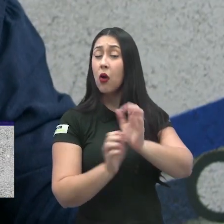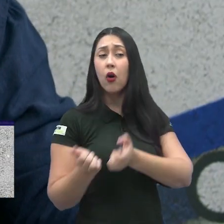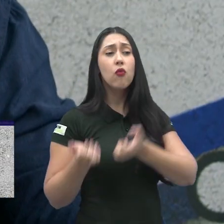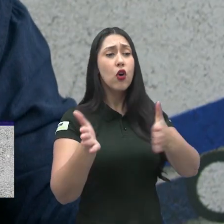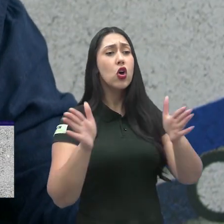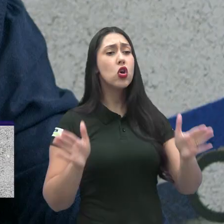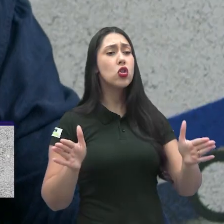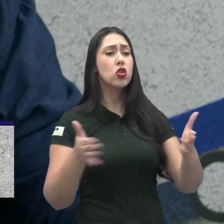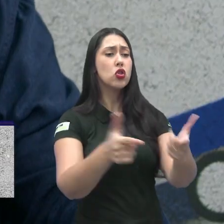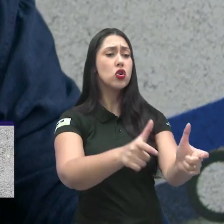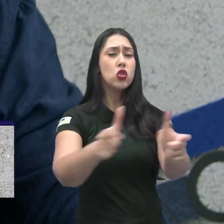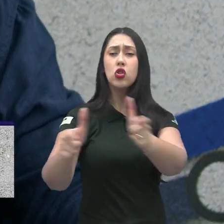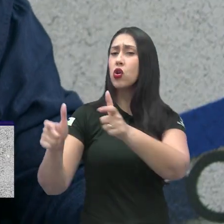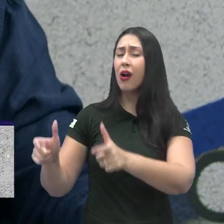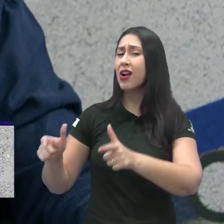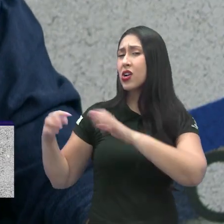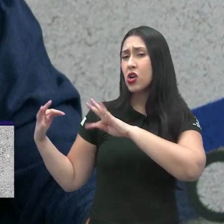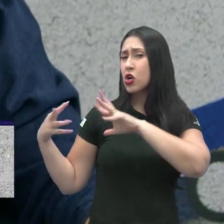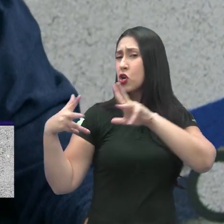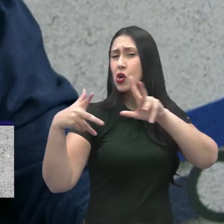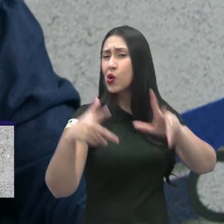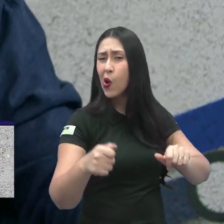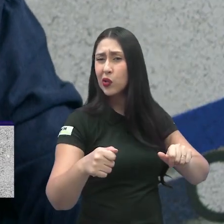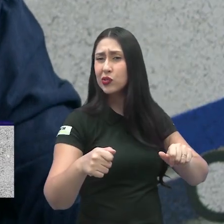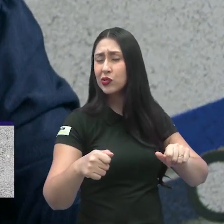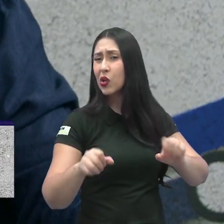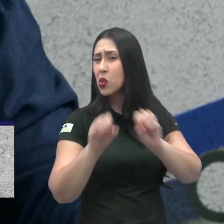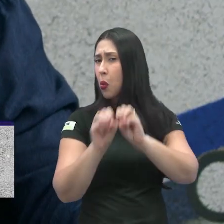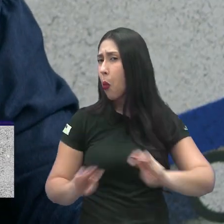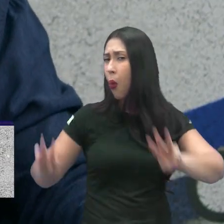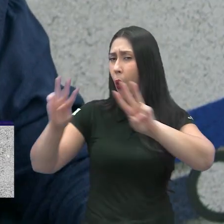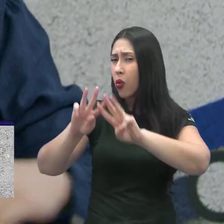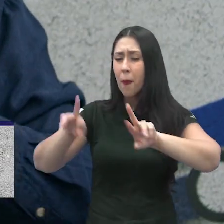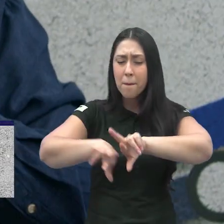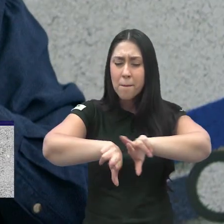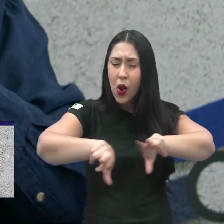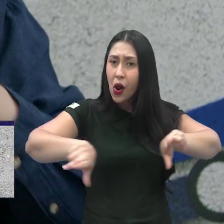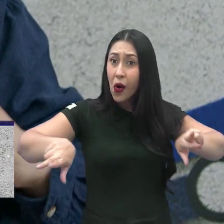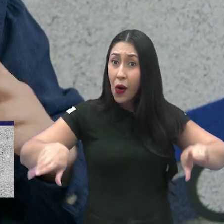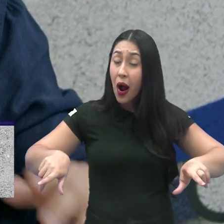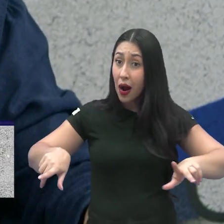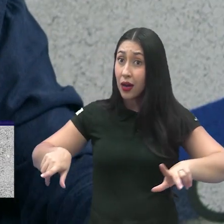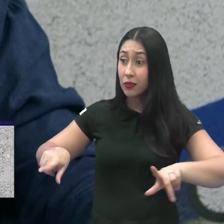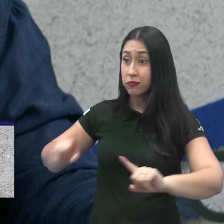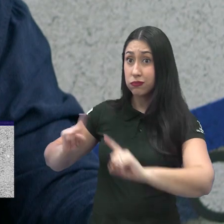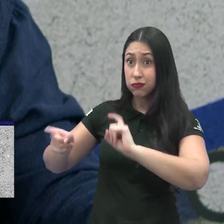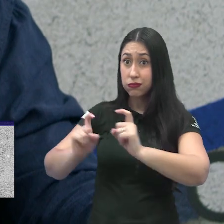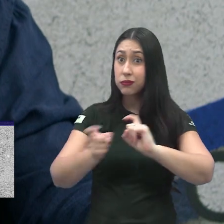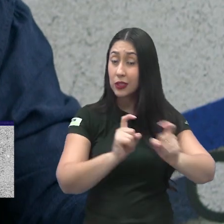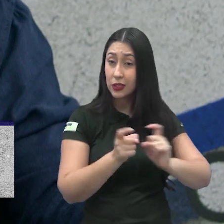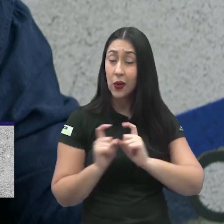fóruns internacionais, seja no Mercosul, seja na Organização Mundial do Comércio, na ONU e nos diversos fóruns de participação